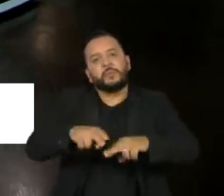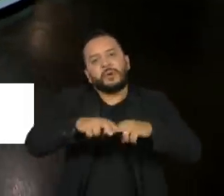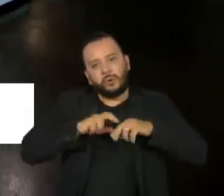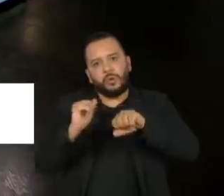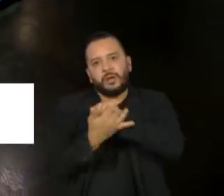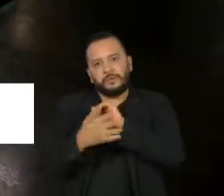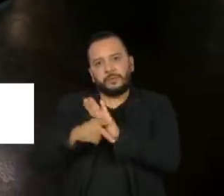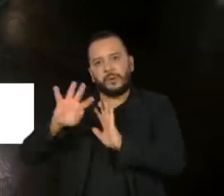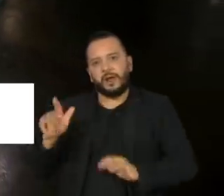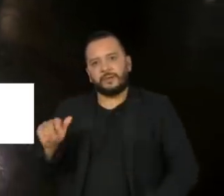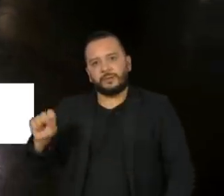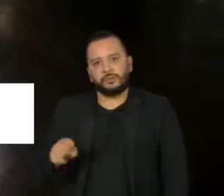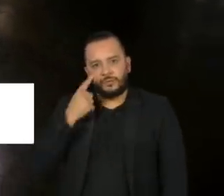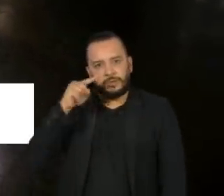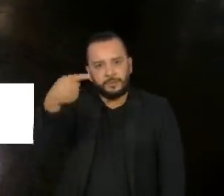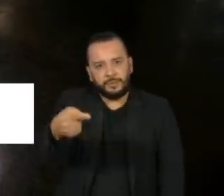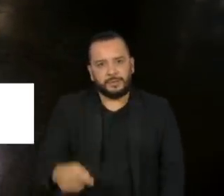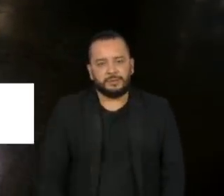gente volta já.